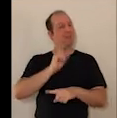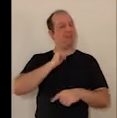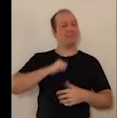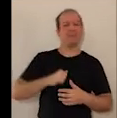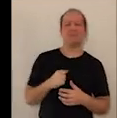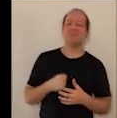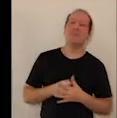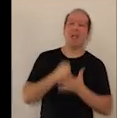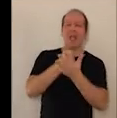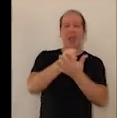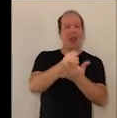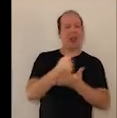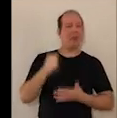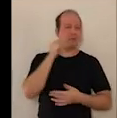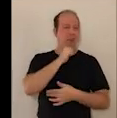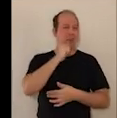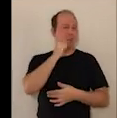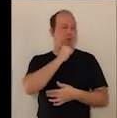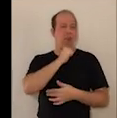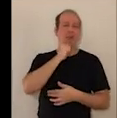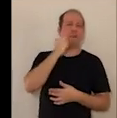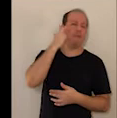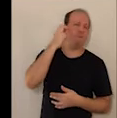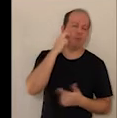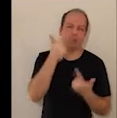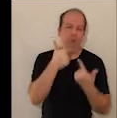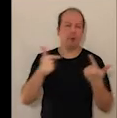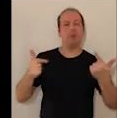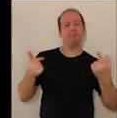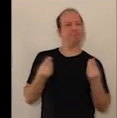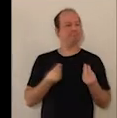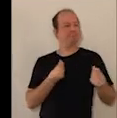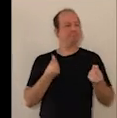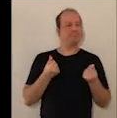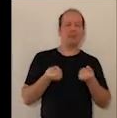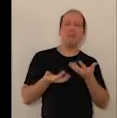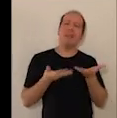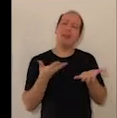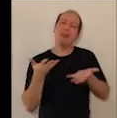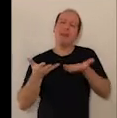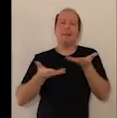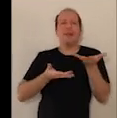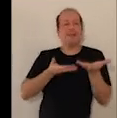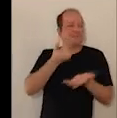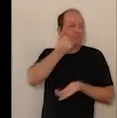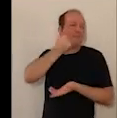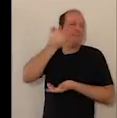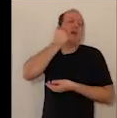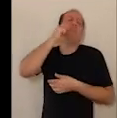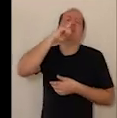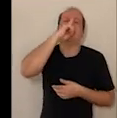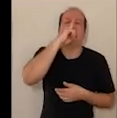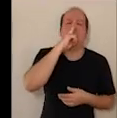Leva-lhe uma bem desavergonhada, uma dessas meretrizes sabidas e